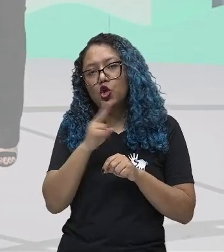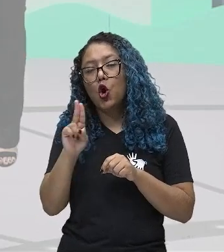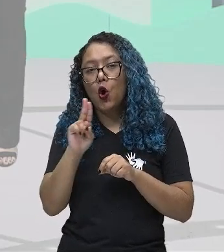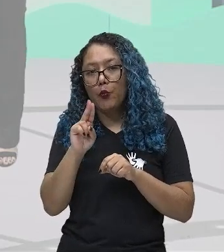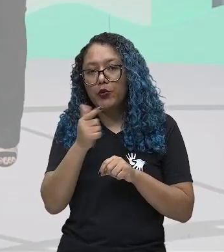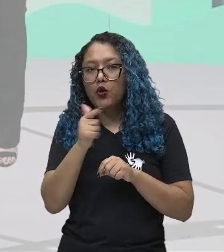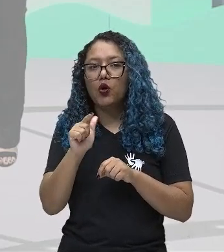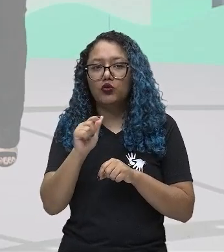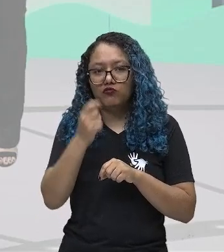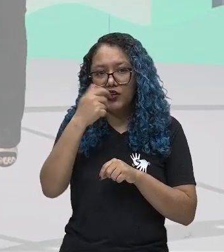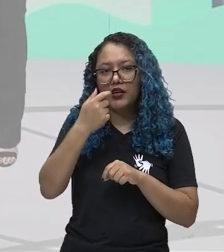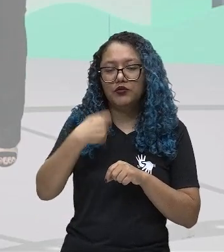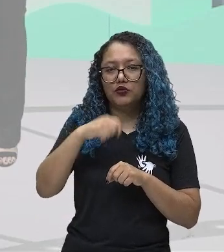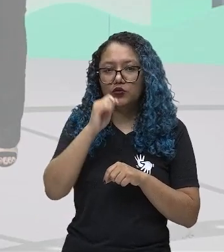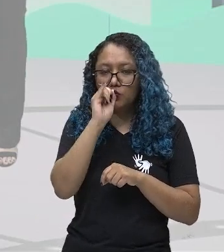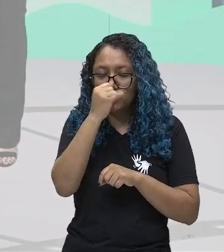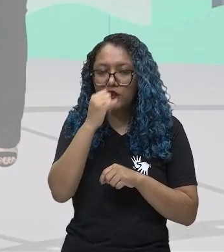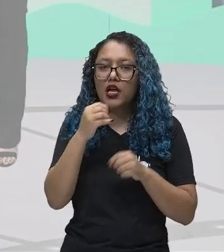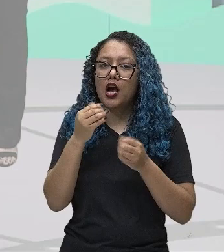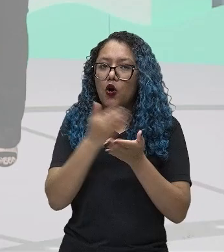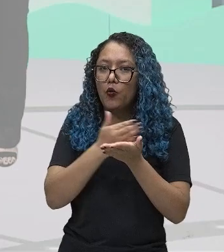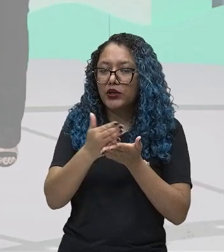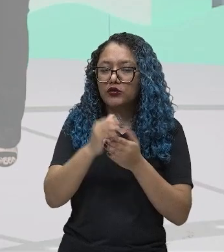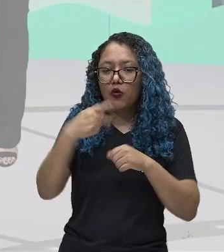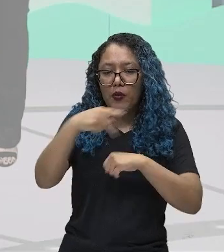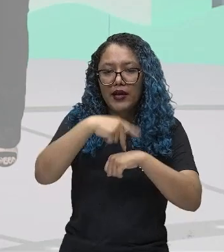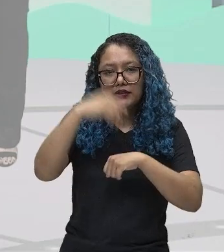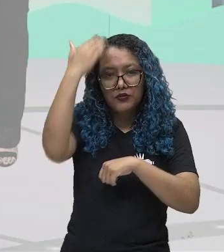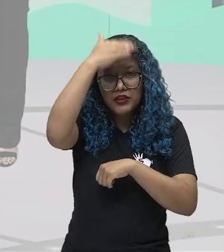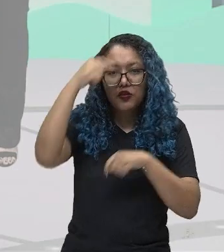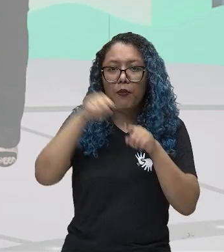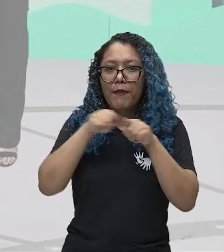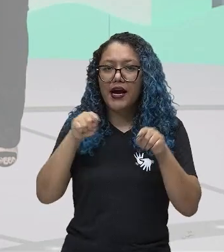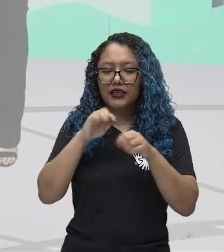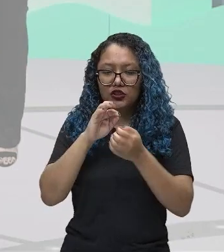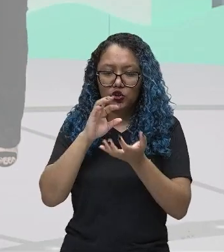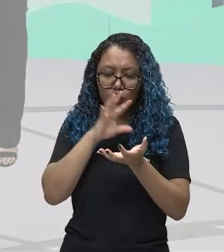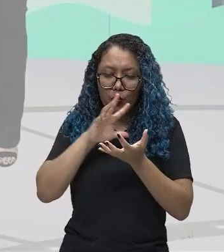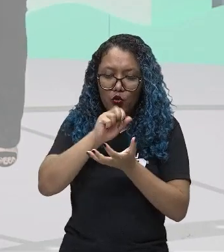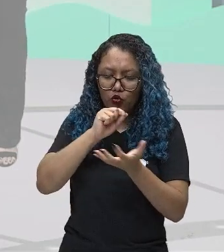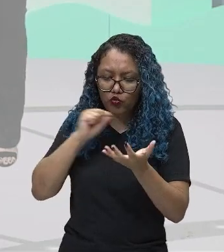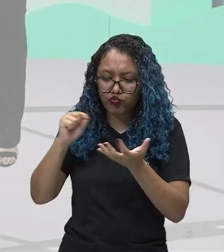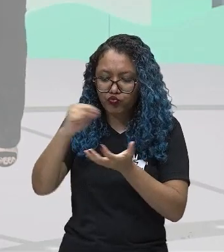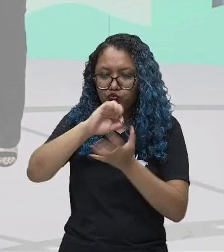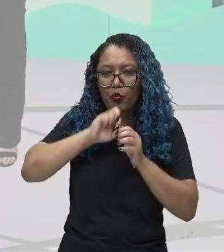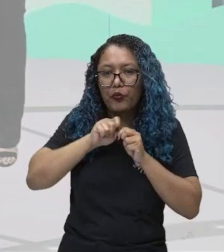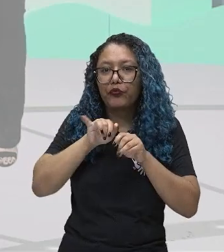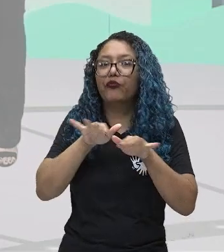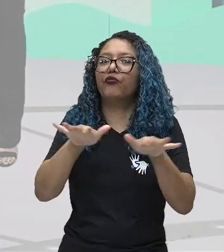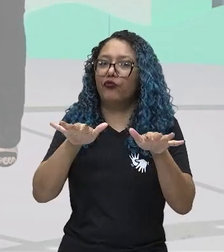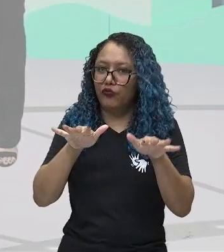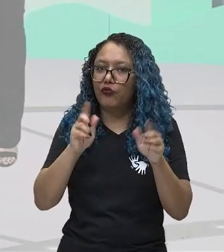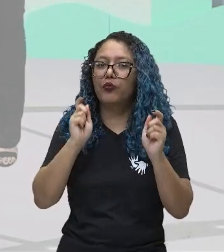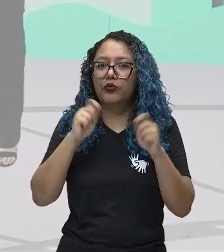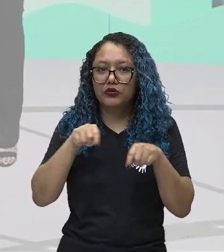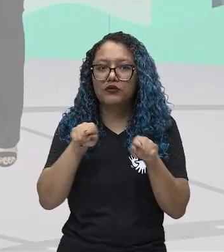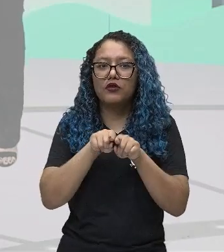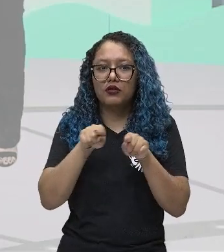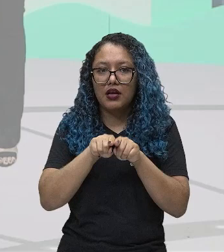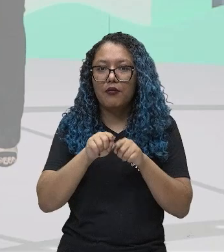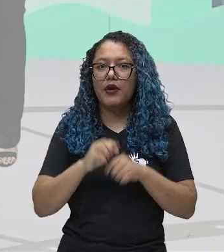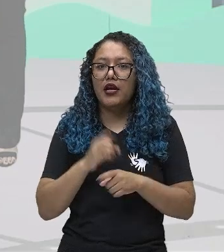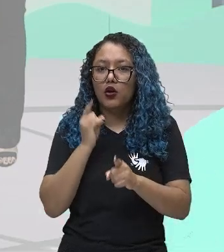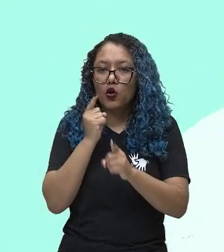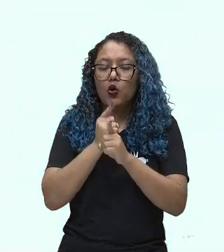começou no México, mas se espalhou pelo mundo. E ela foi chamada de gripe suína uma vez que foi identificada pela primeira vez